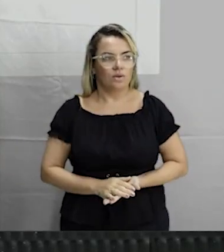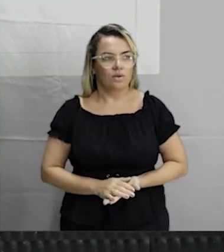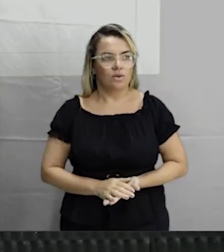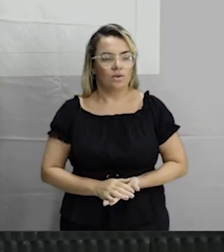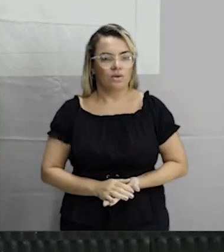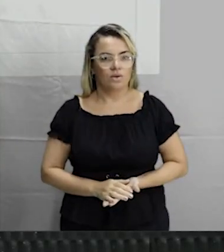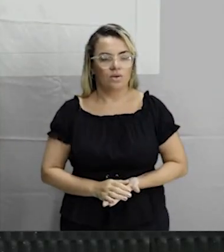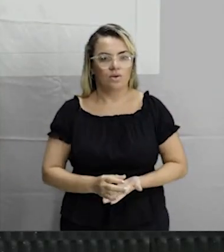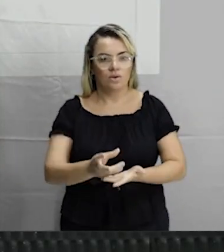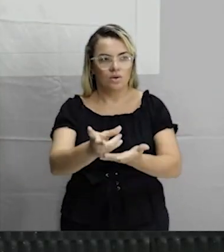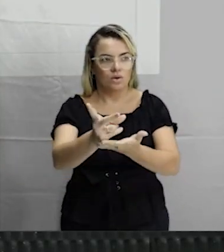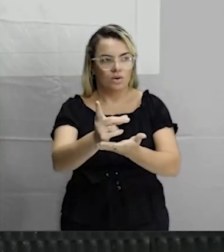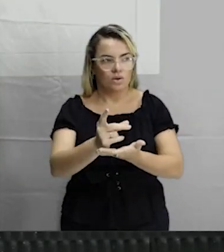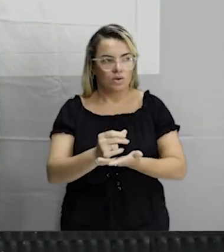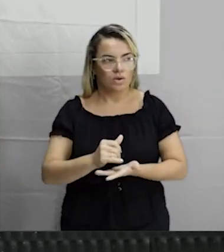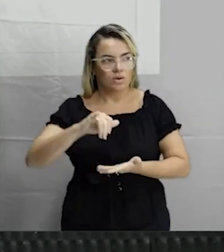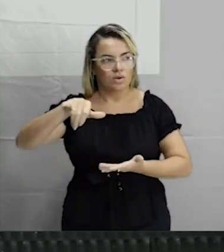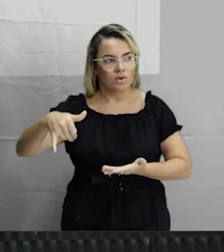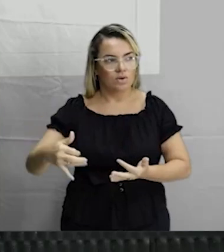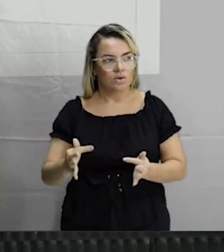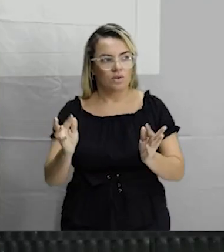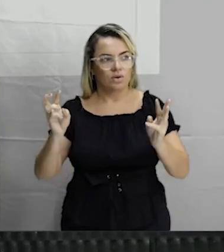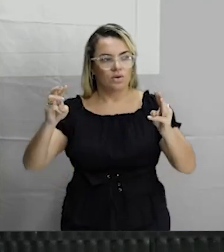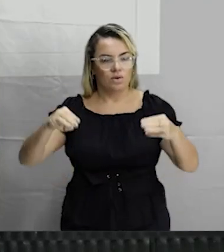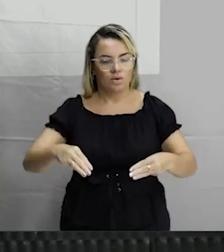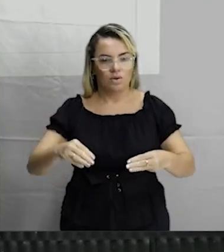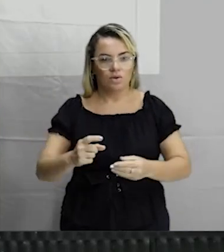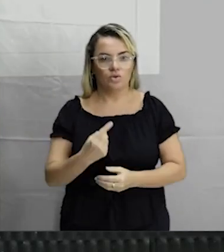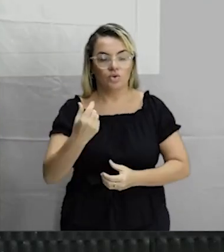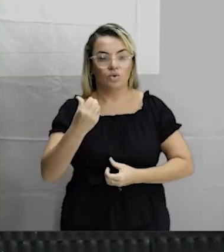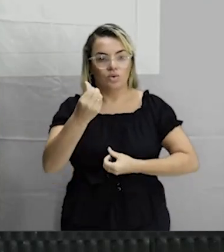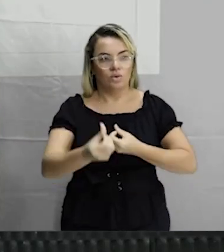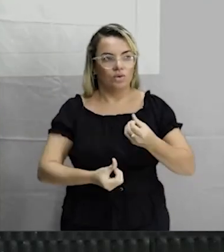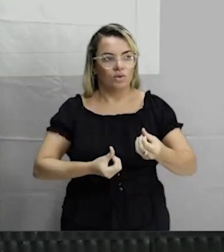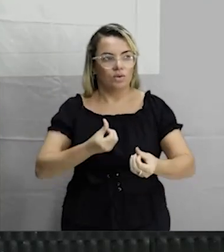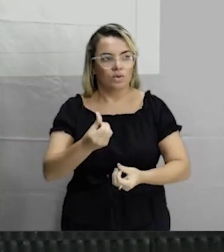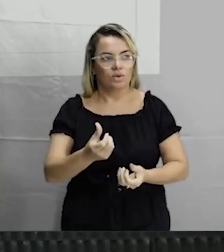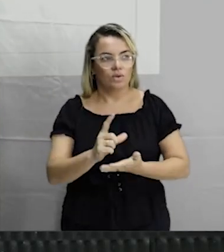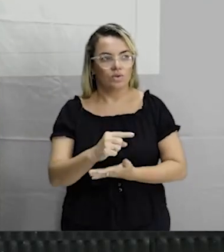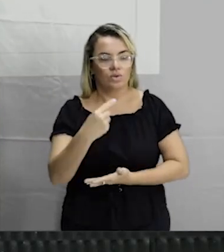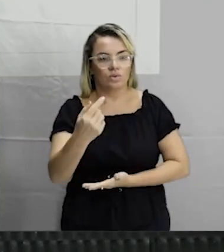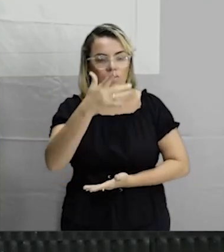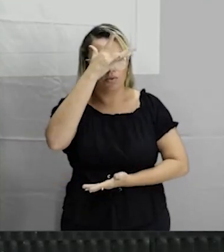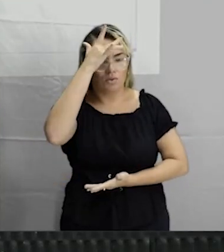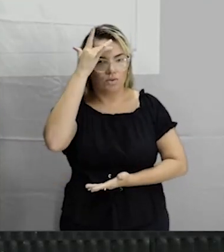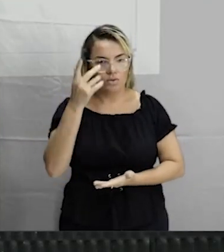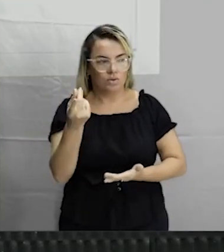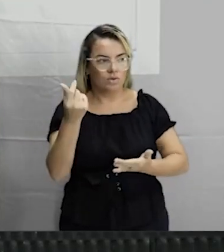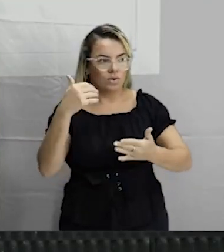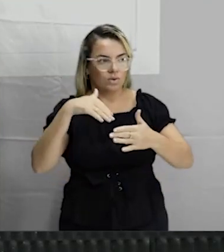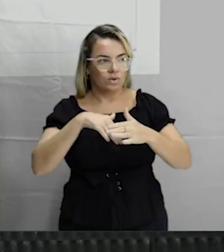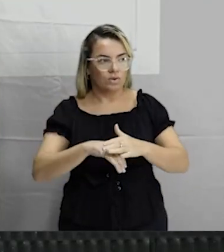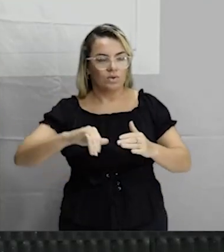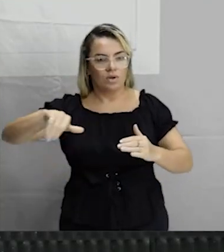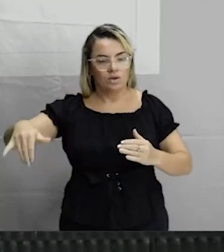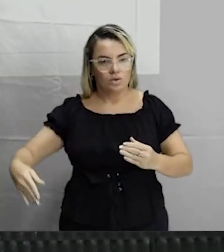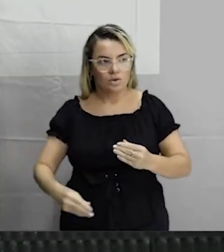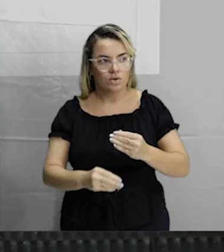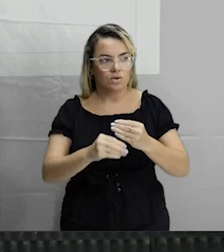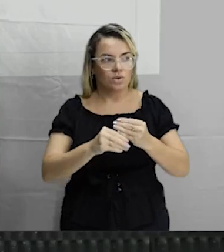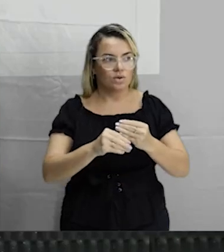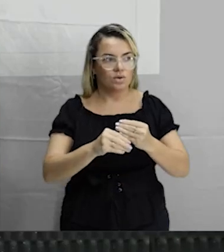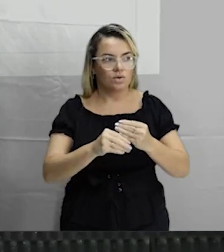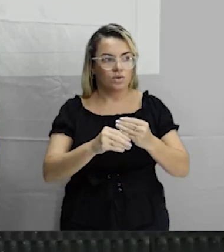Quanto receberá de juros ao fim de um semestre uma pessoa que investiu a juro composto,